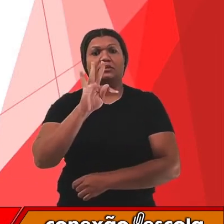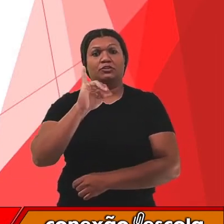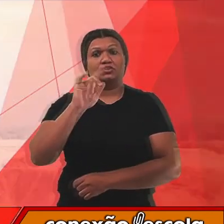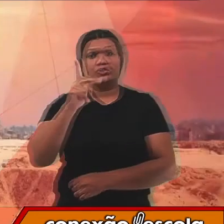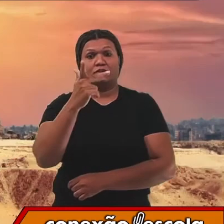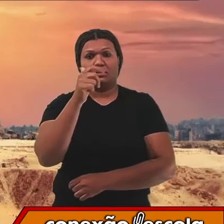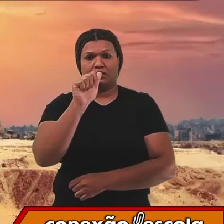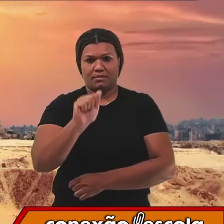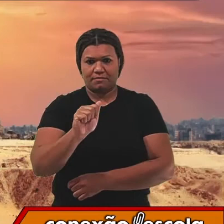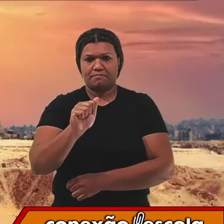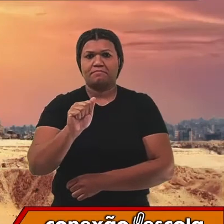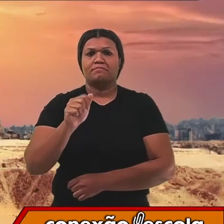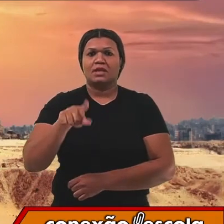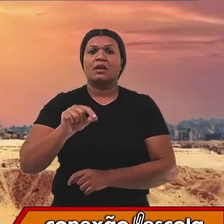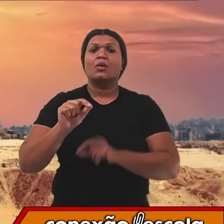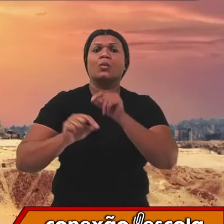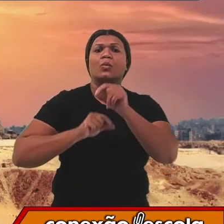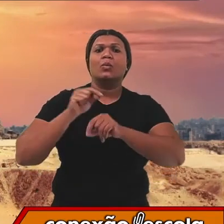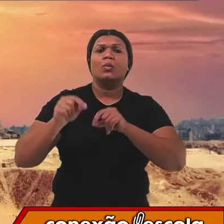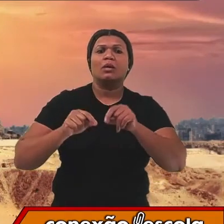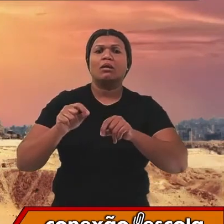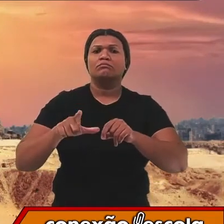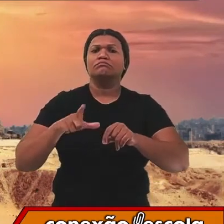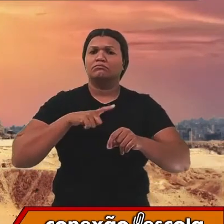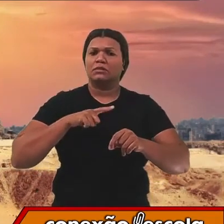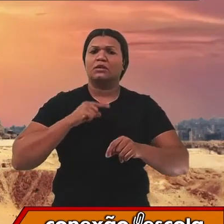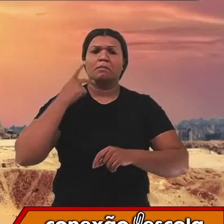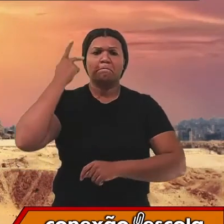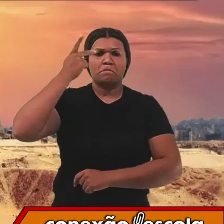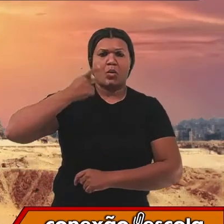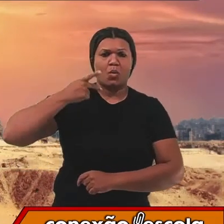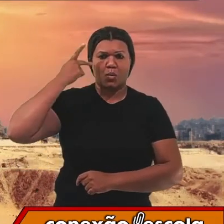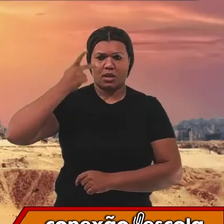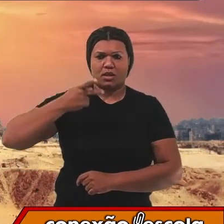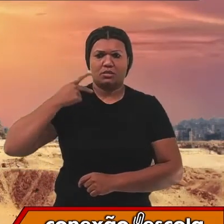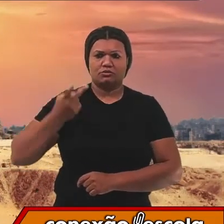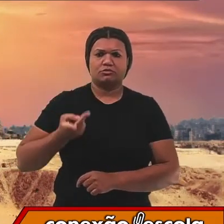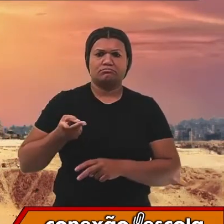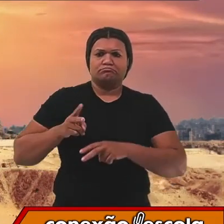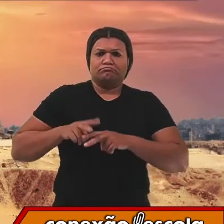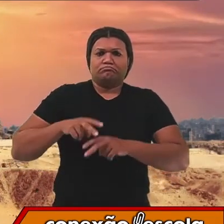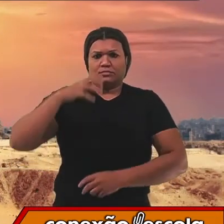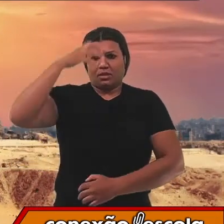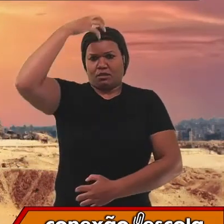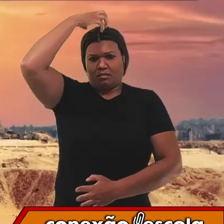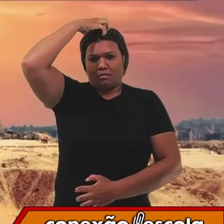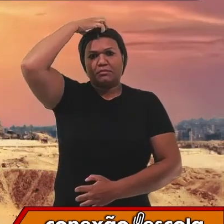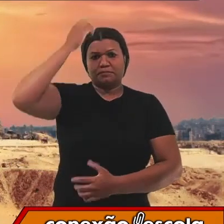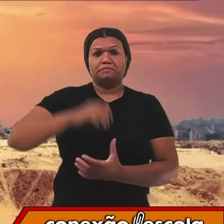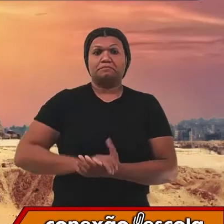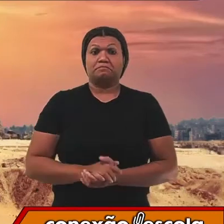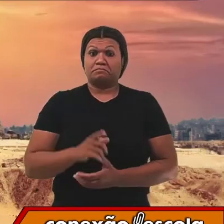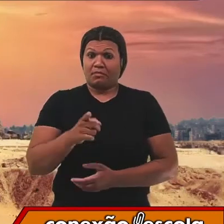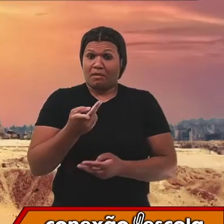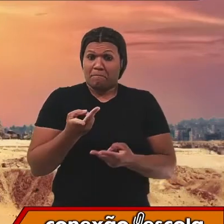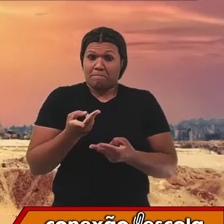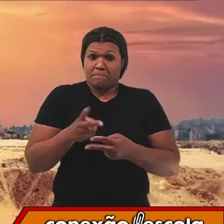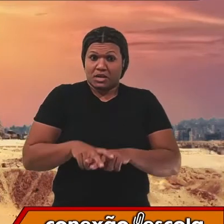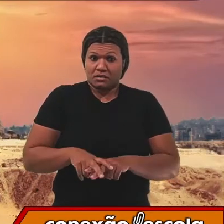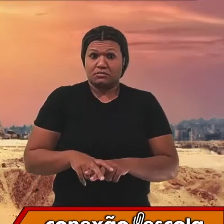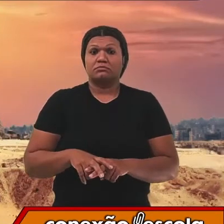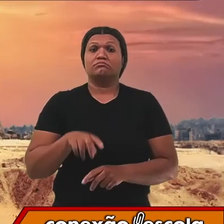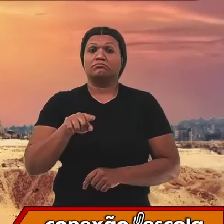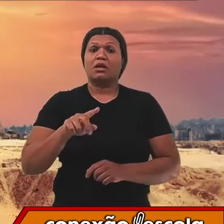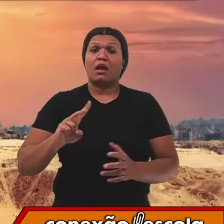utilizada pelo rei, então ela tinha um simbolismo maior. essa Bastilha, essa prisão é tomada